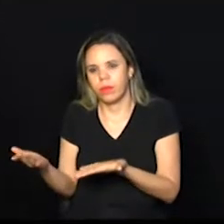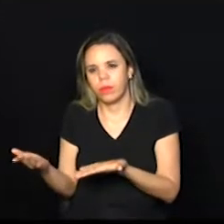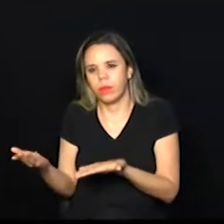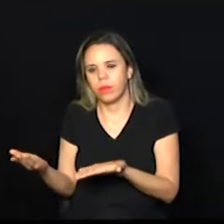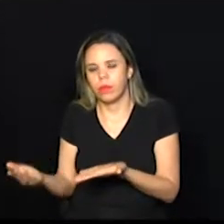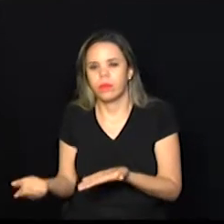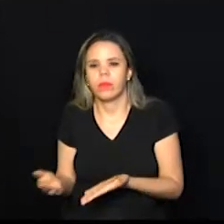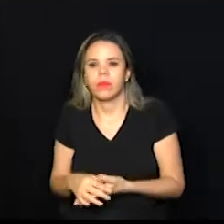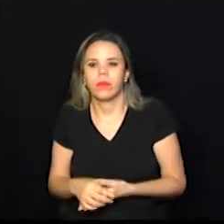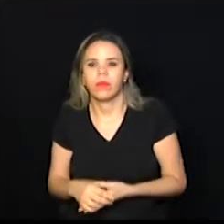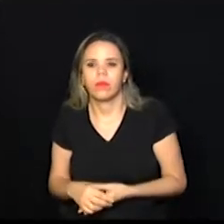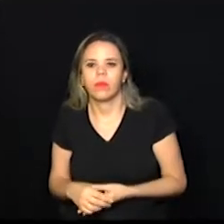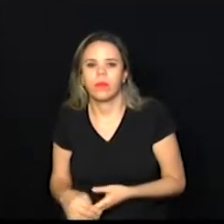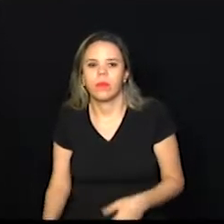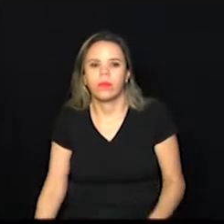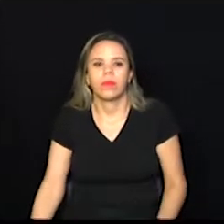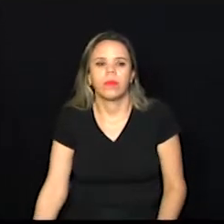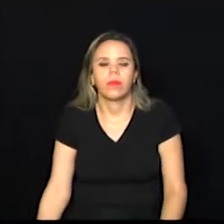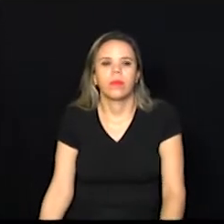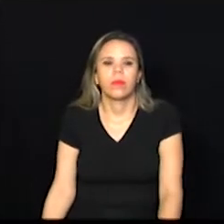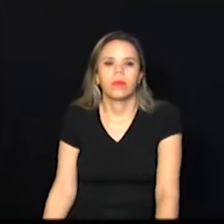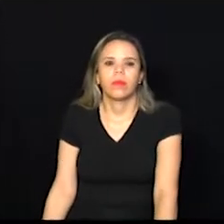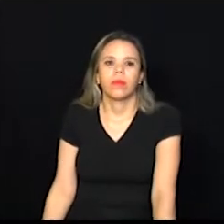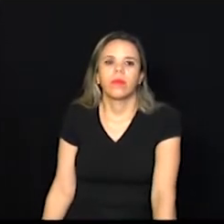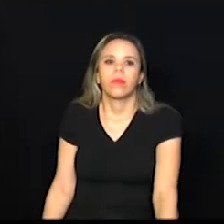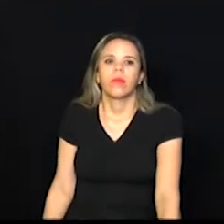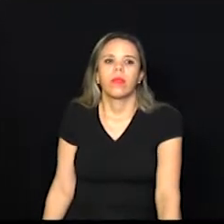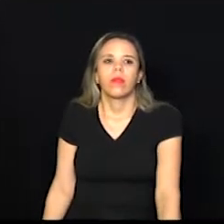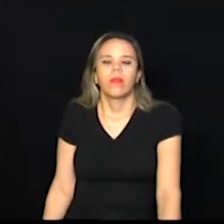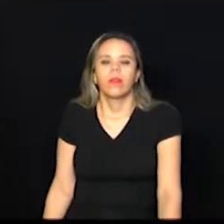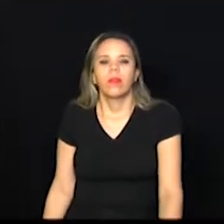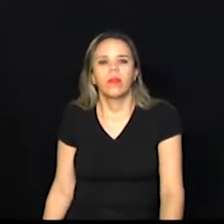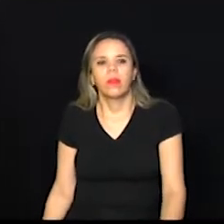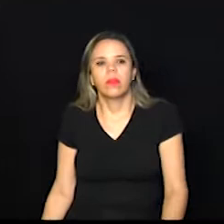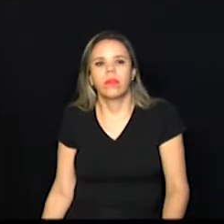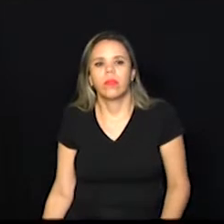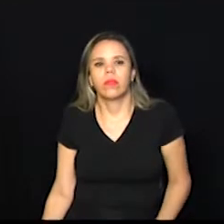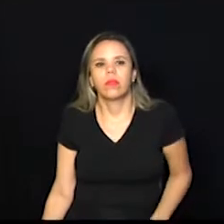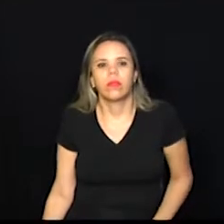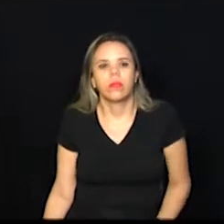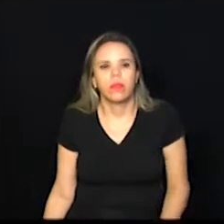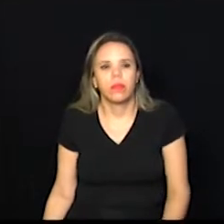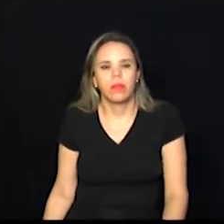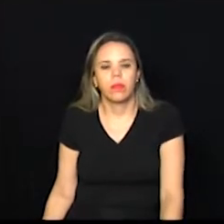Tá? Pode falar, pode passar.